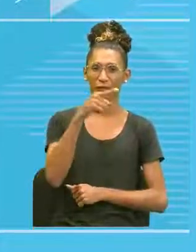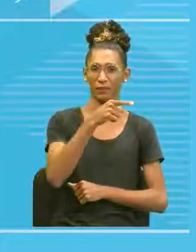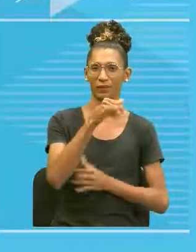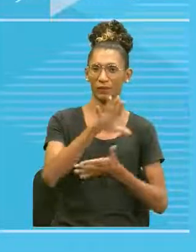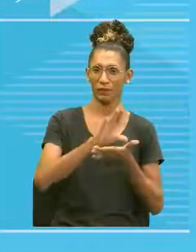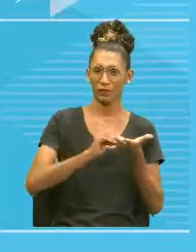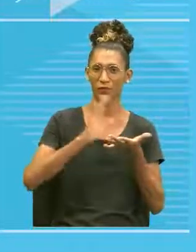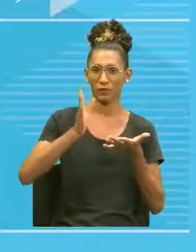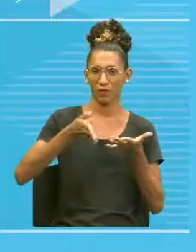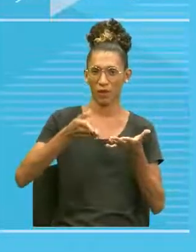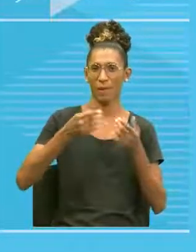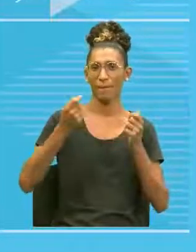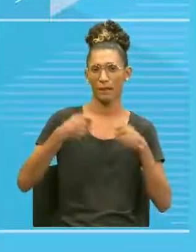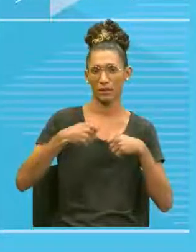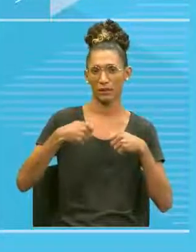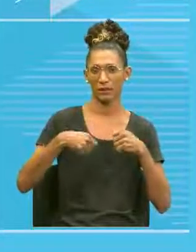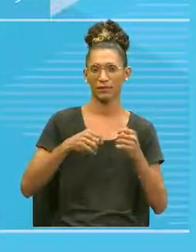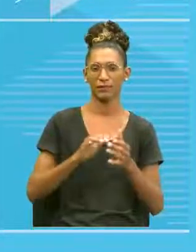precisar